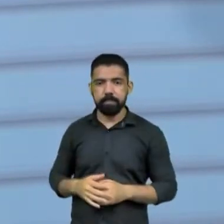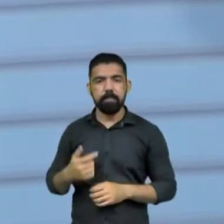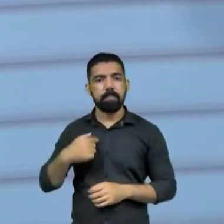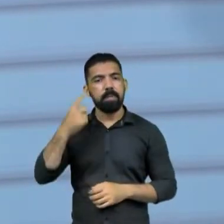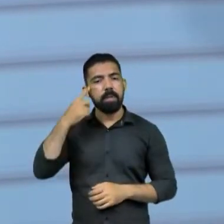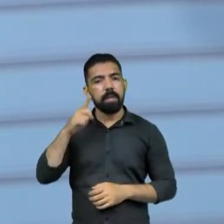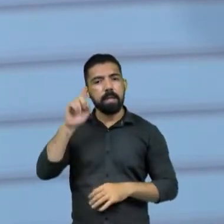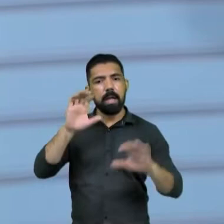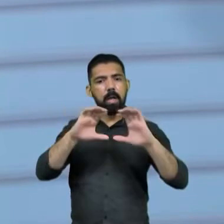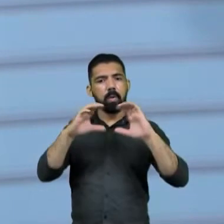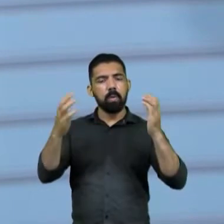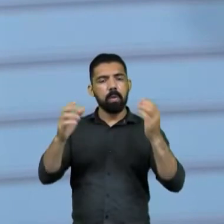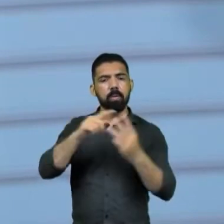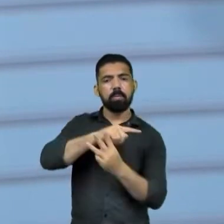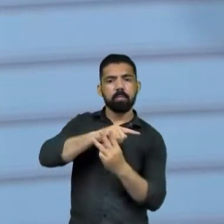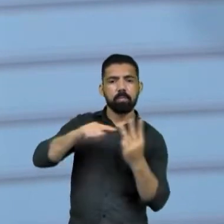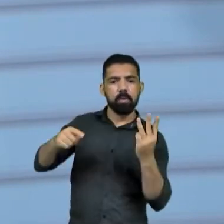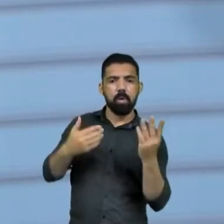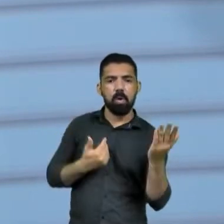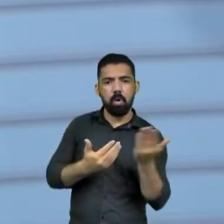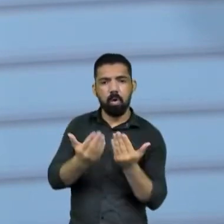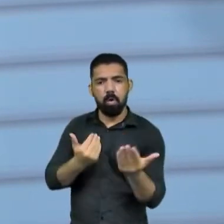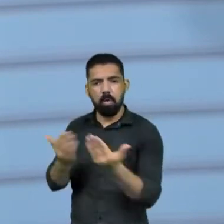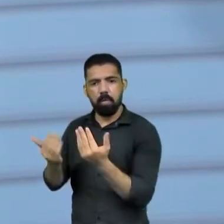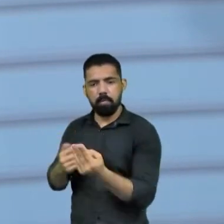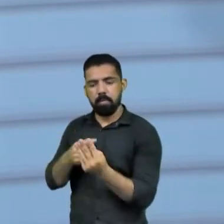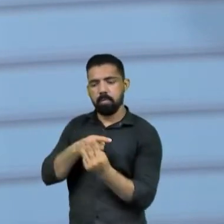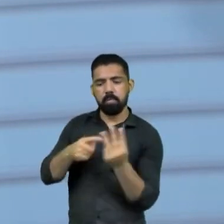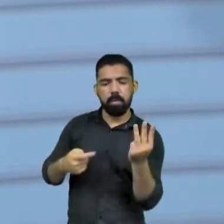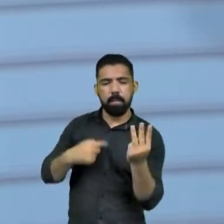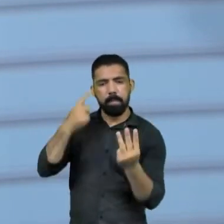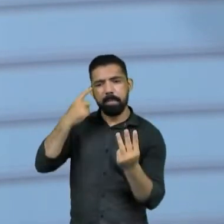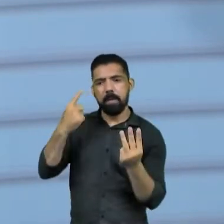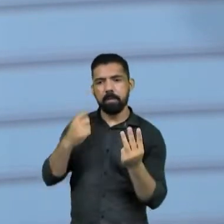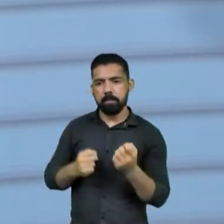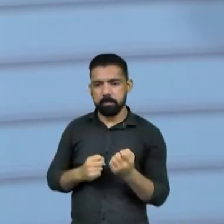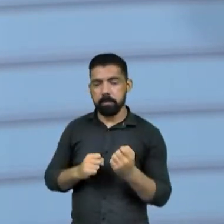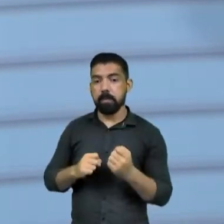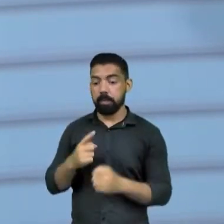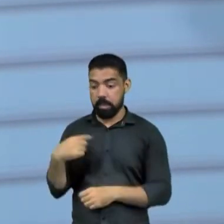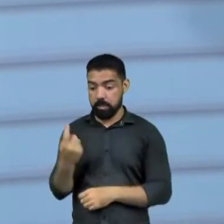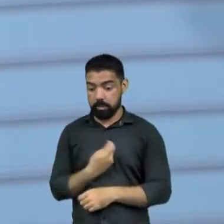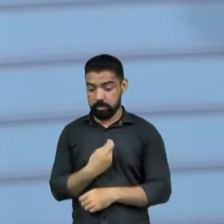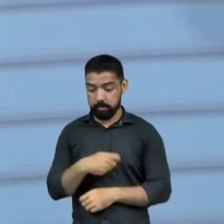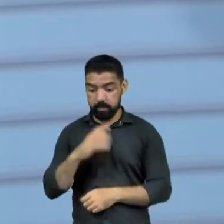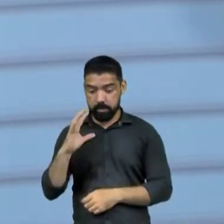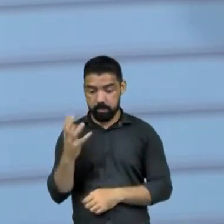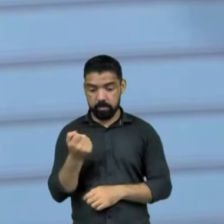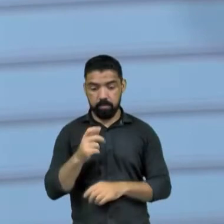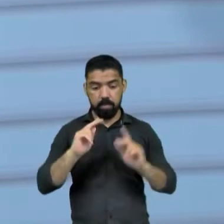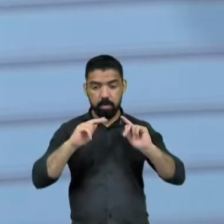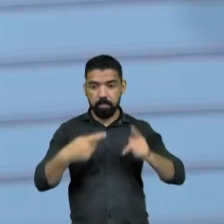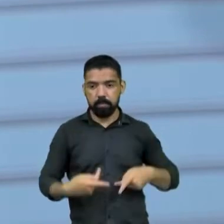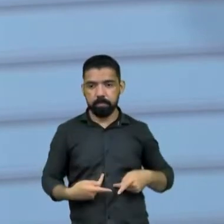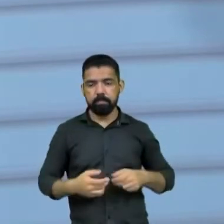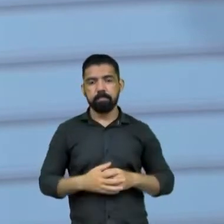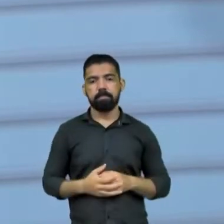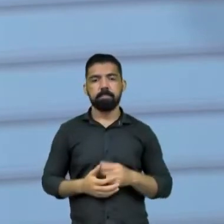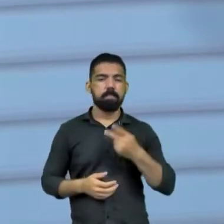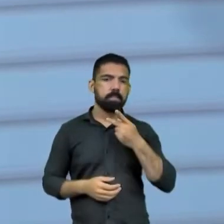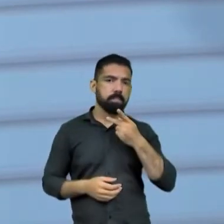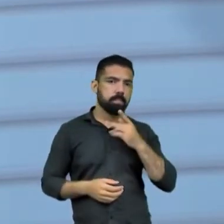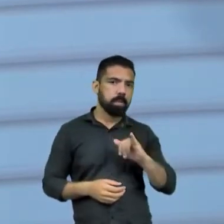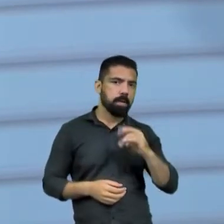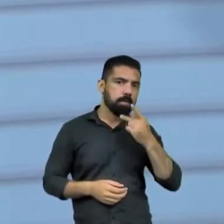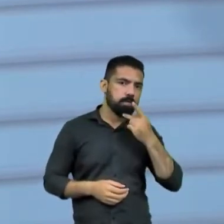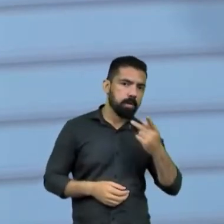né e disse nós precisamos resgatar a humanidade como é que nós vamos fazer como que faz isso E aí Deus pai fala se eu quero colher filhos Eu tenho